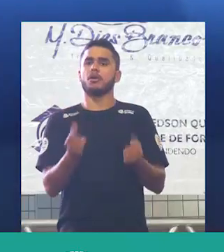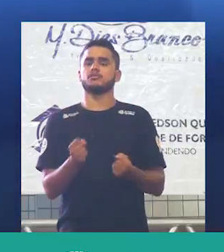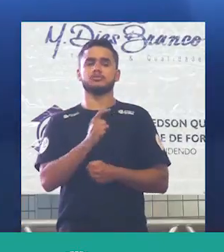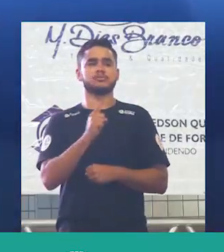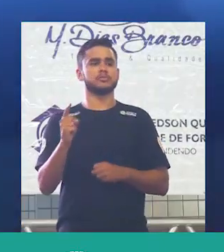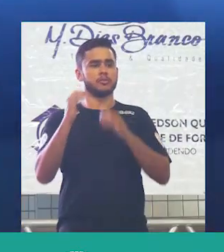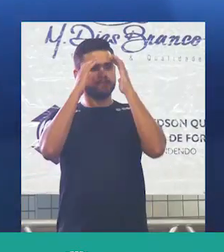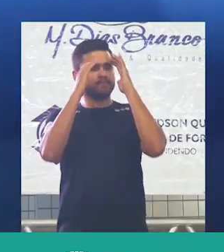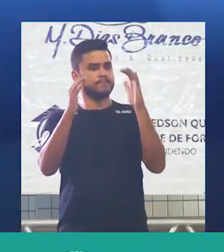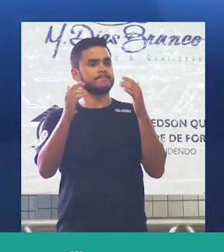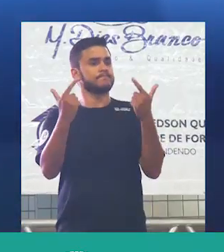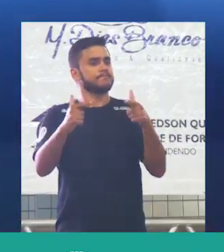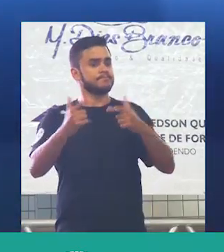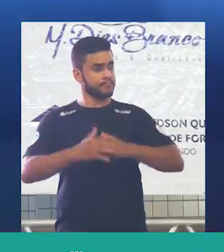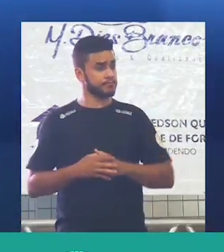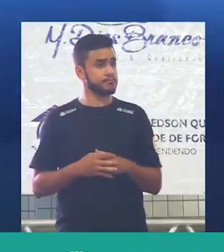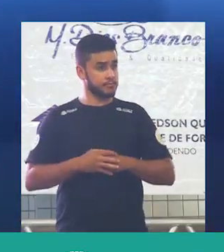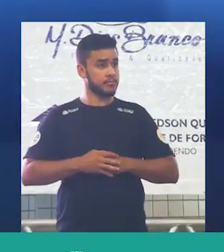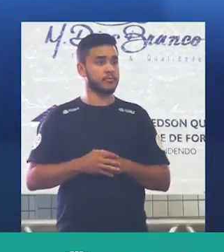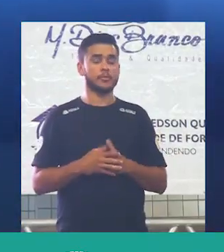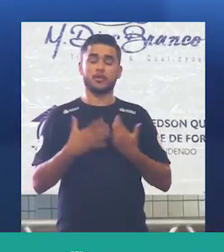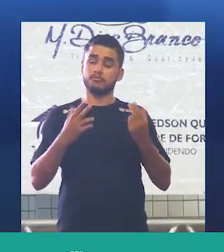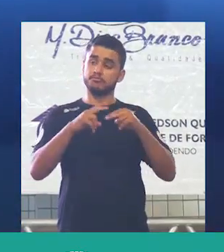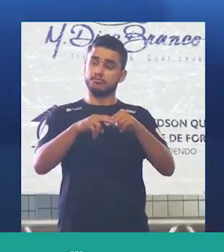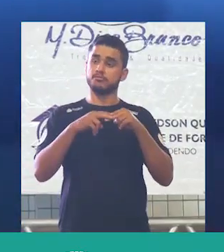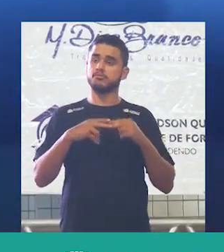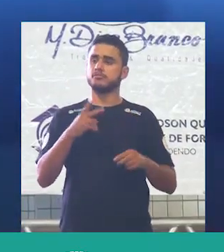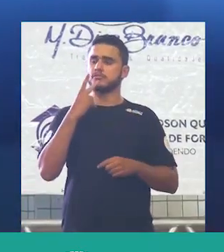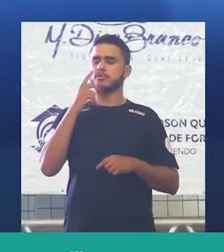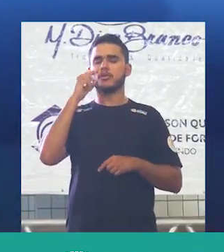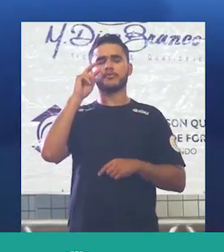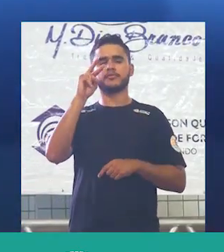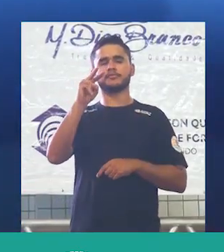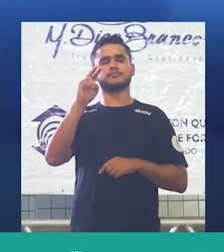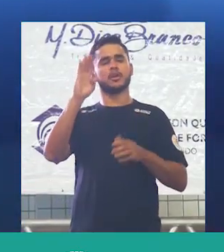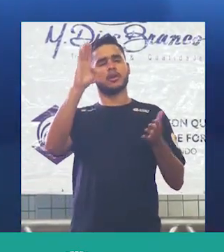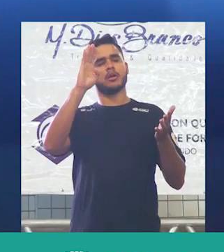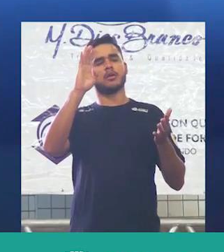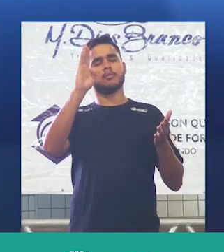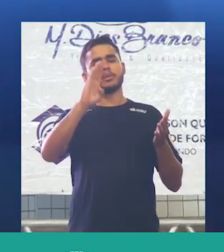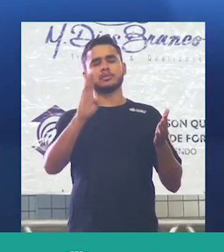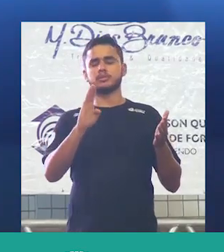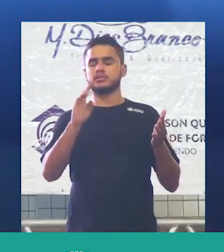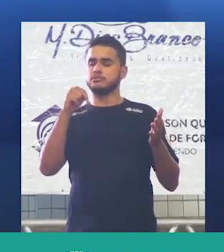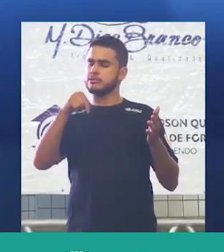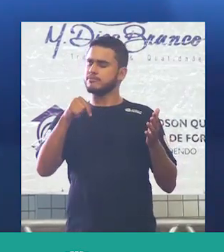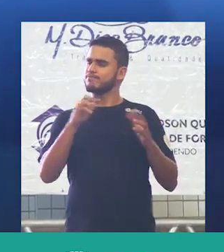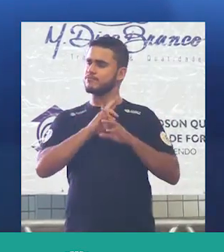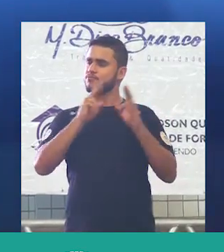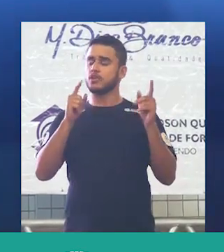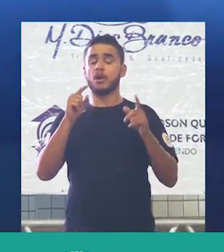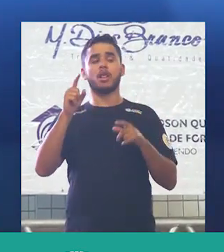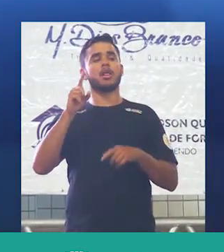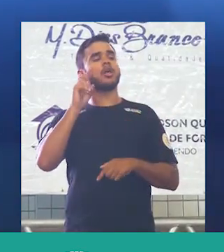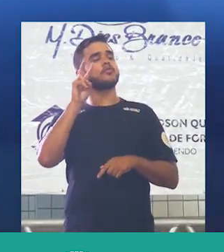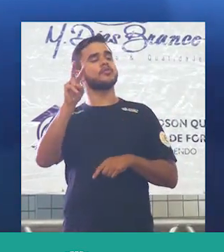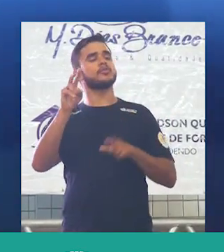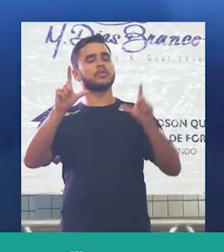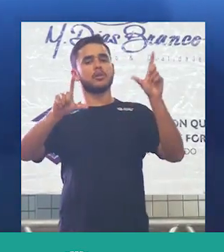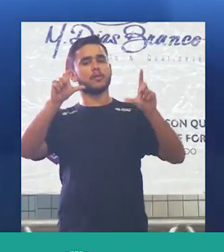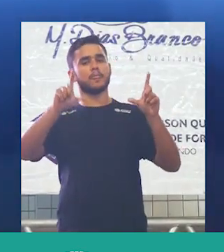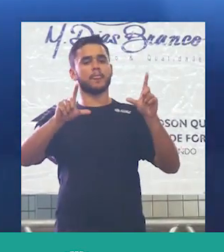diferente de tu, não. Agora é óbvio, né? Tem até uma propaganda na televisão que eu acho linda essa propaganda. Eu vi umas 2 vezes. É uma propaganda que é